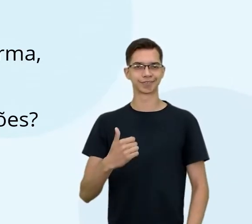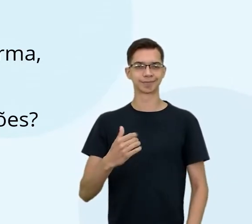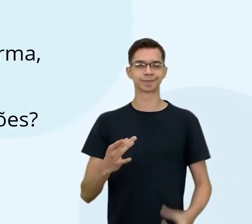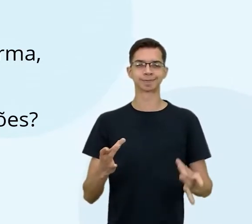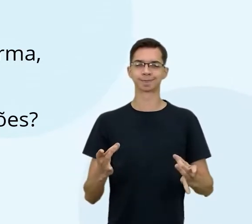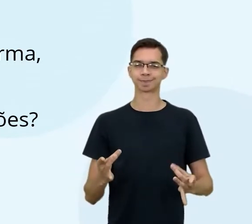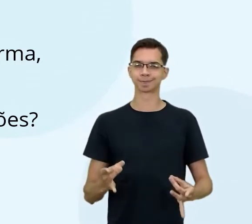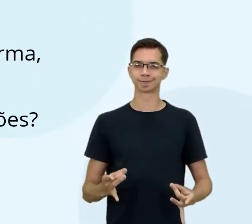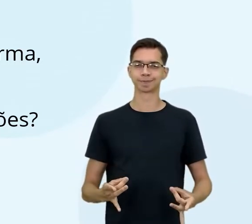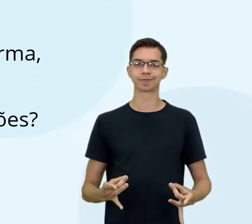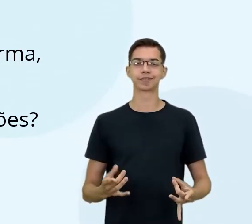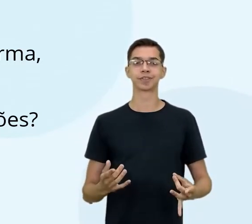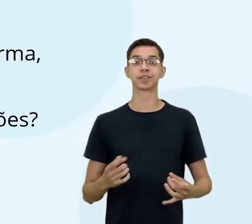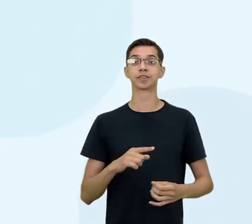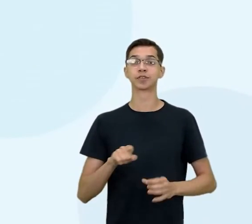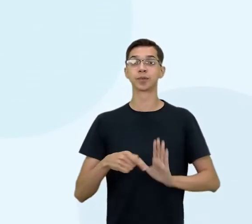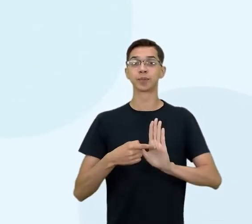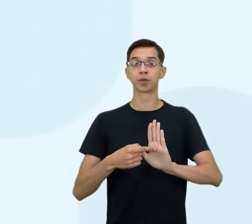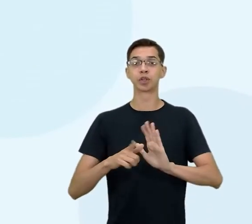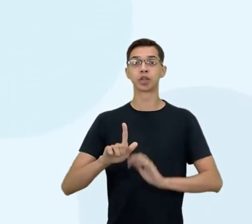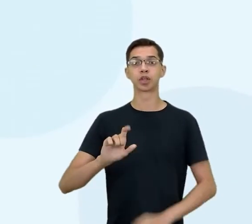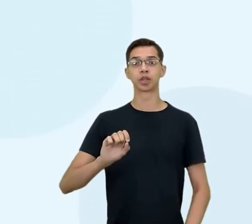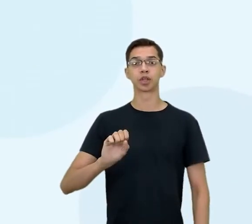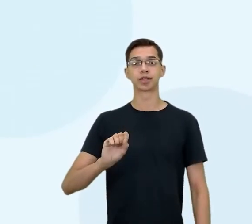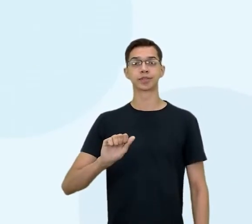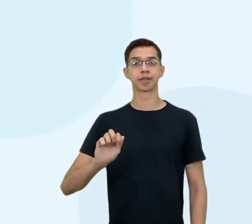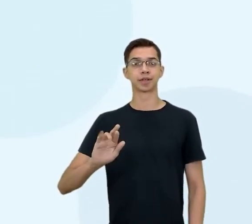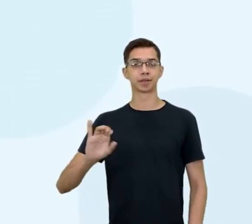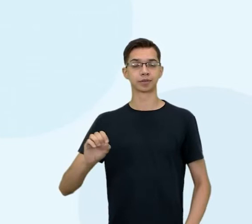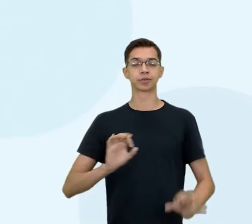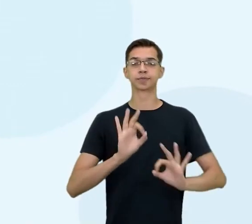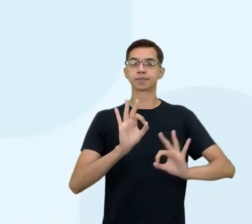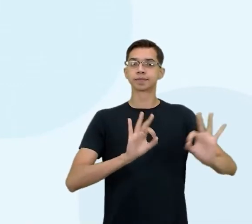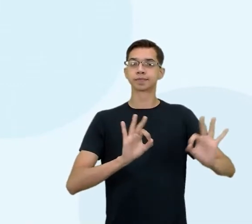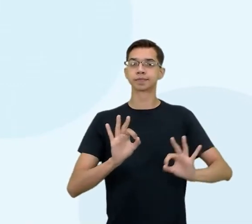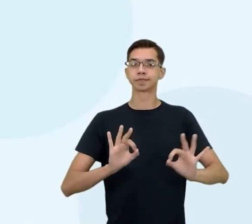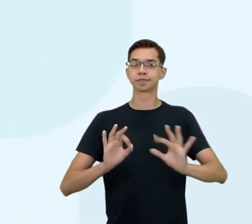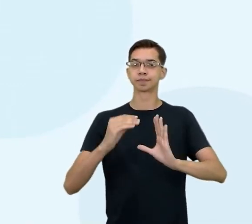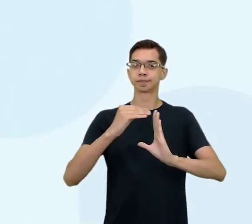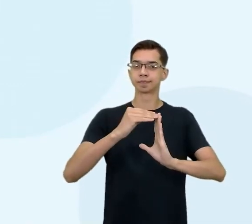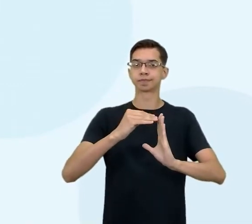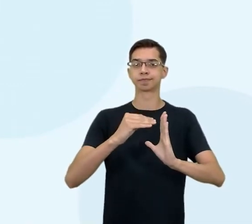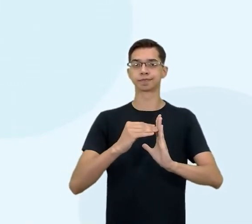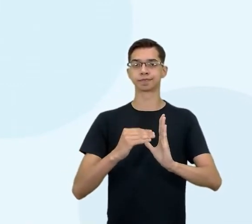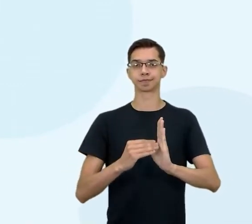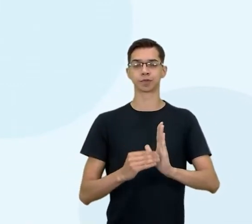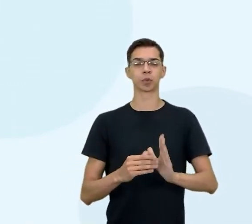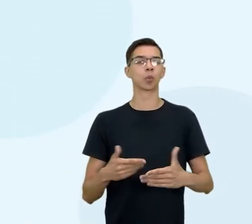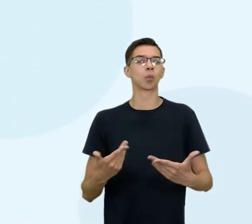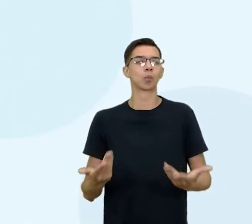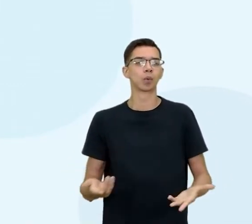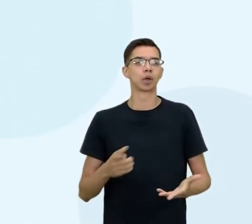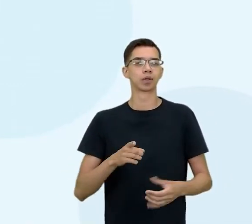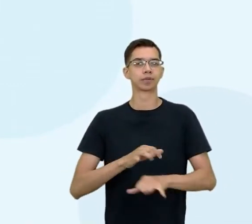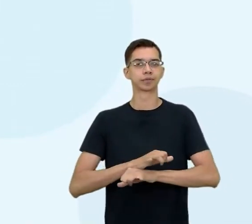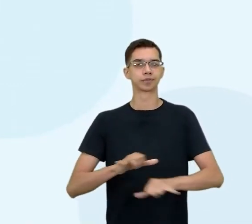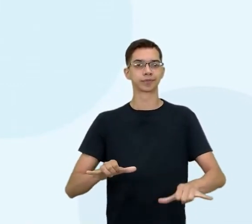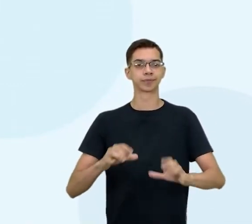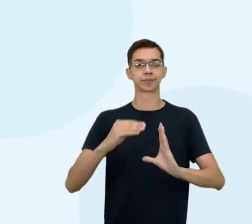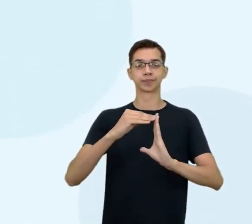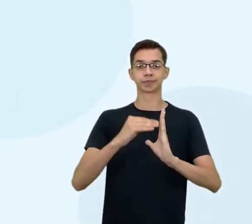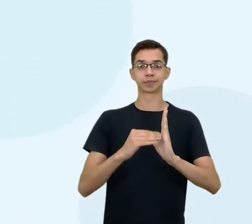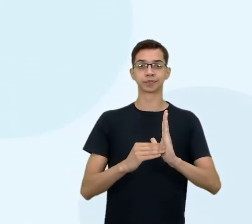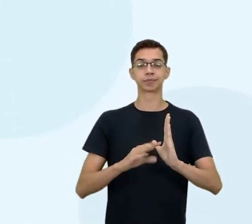está construindo ali na escola, né? E aí vocês vão falar qual elemento que vocês vão colocar, né? O que